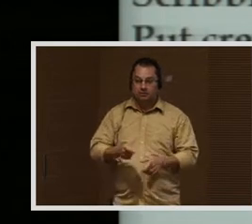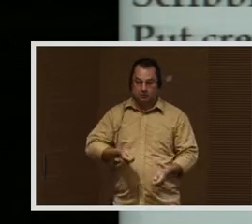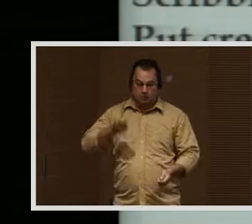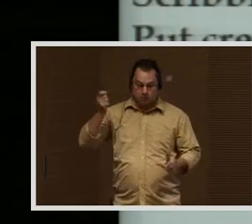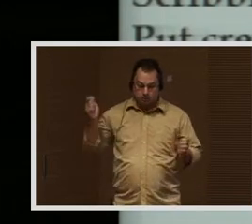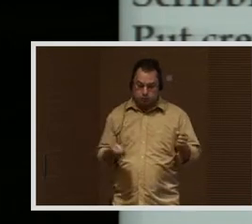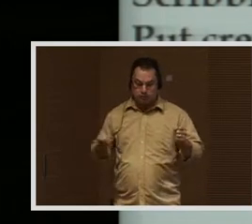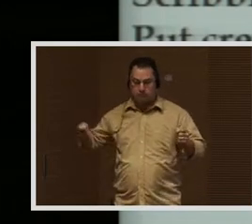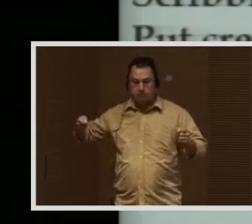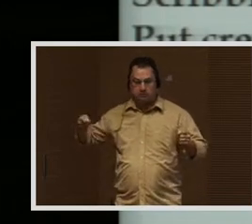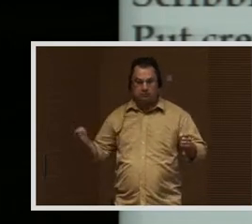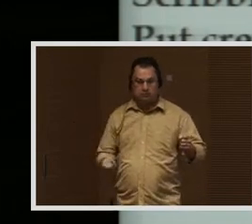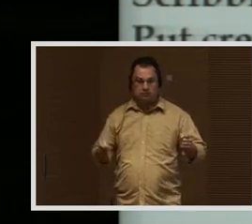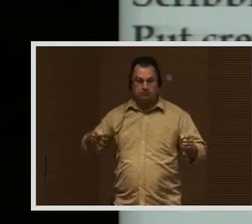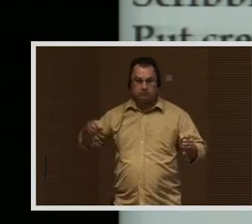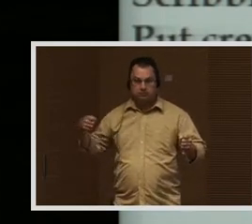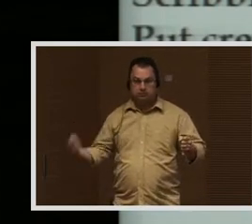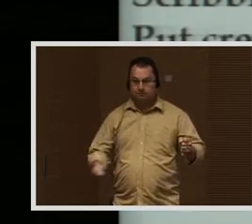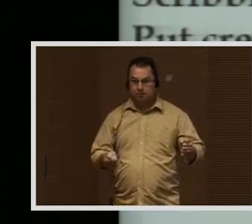surdos. Tragam um